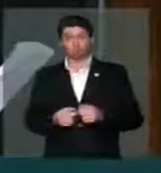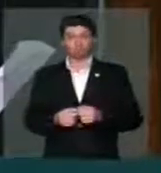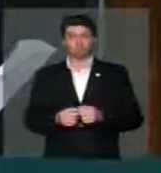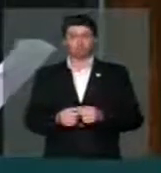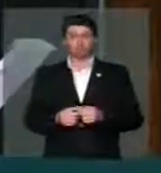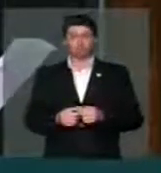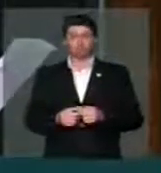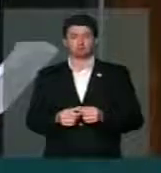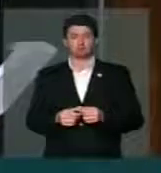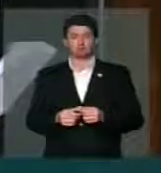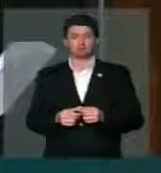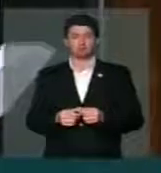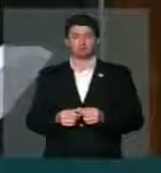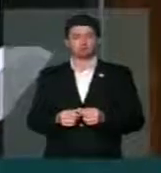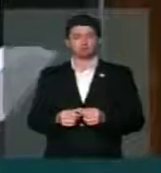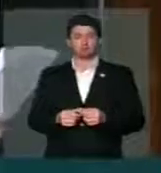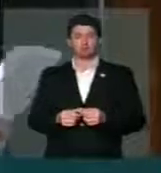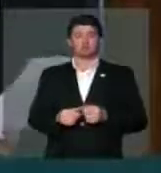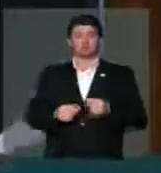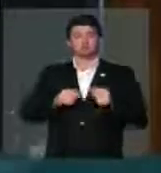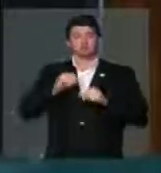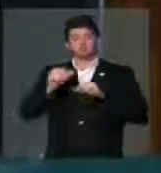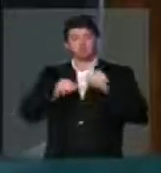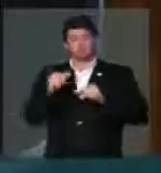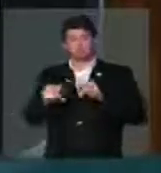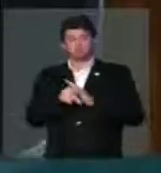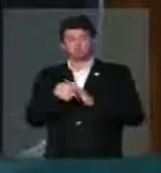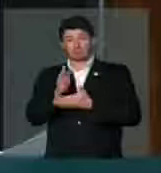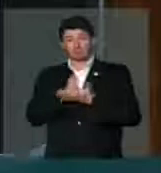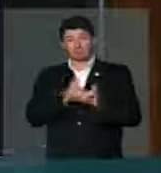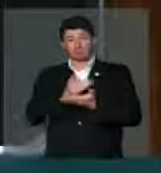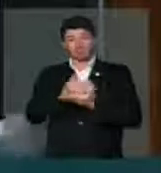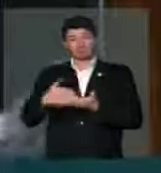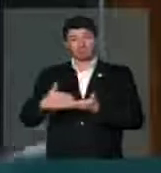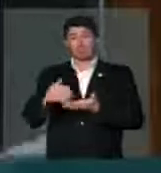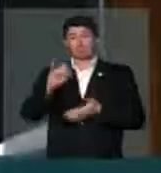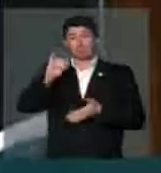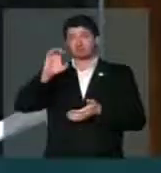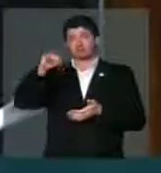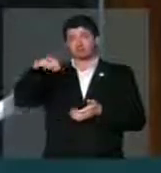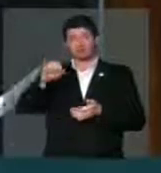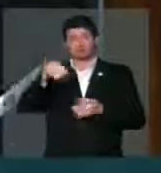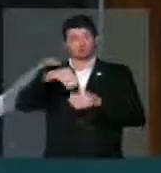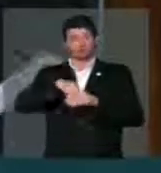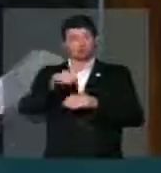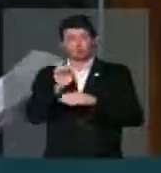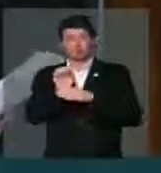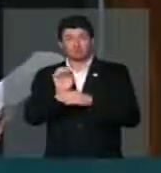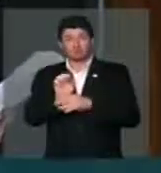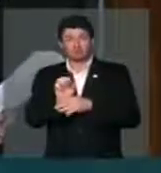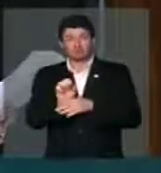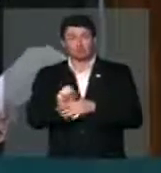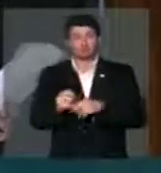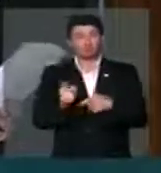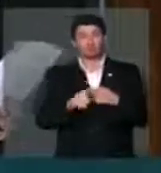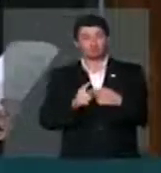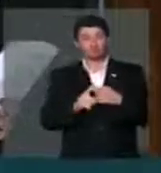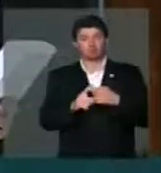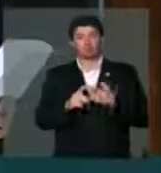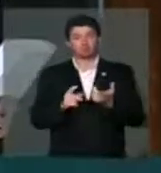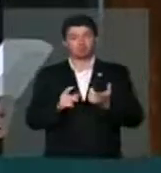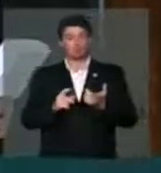ponto, por uma redefinição na questão da partilha do ICMS nos estados, onde a